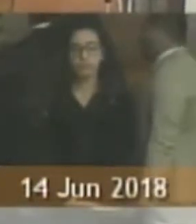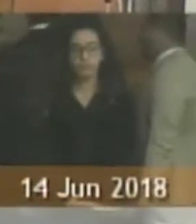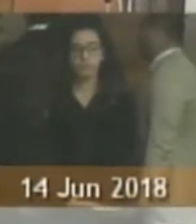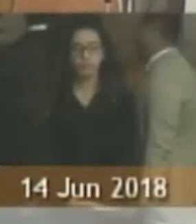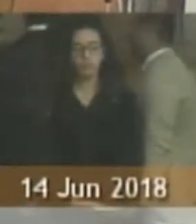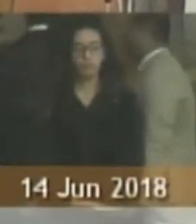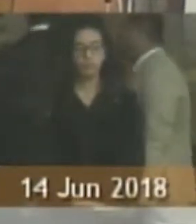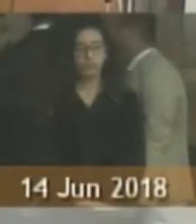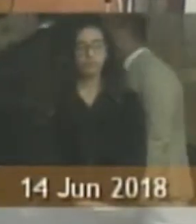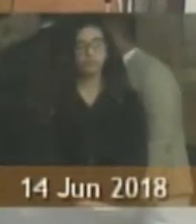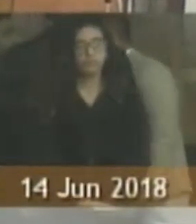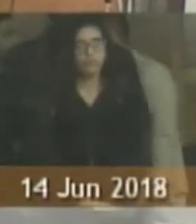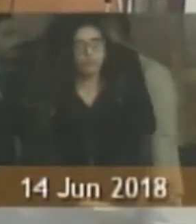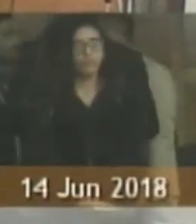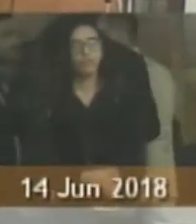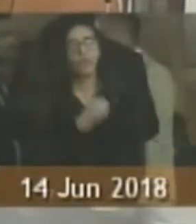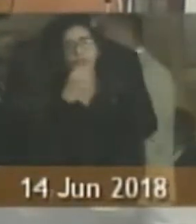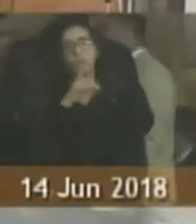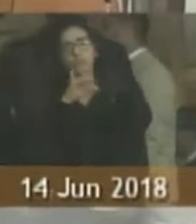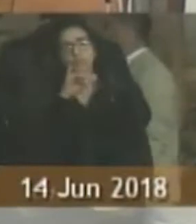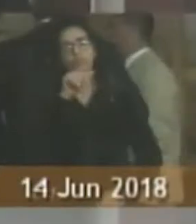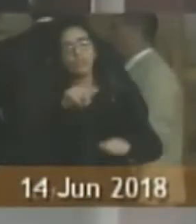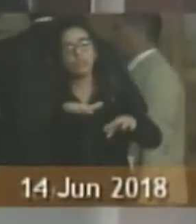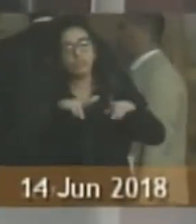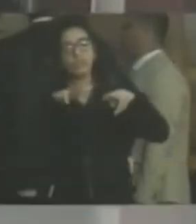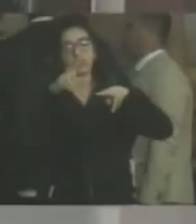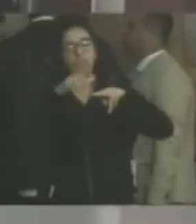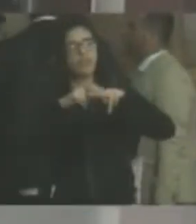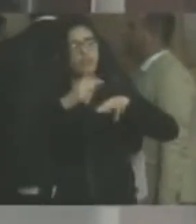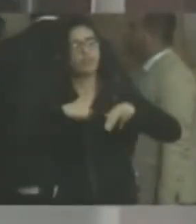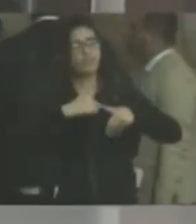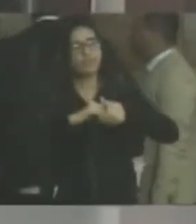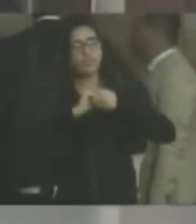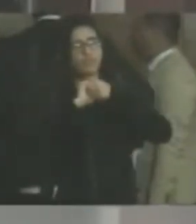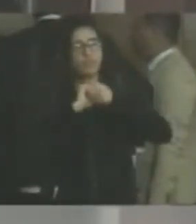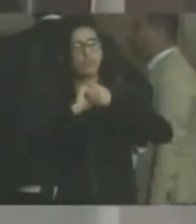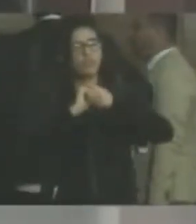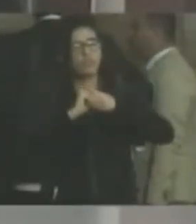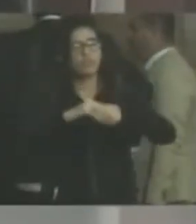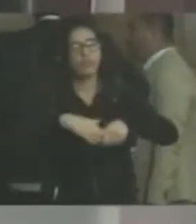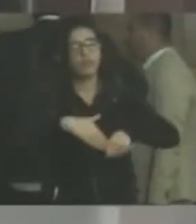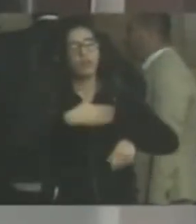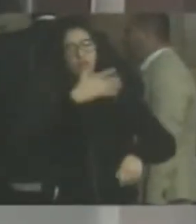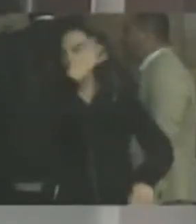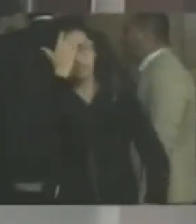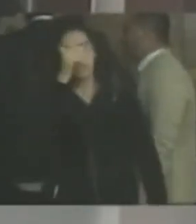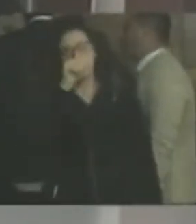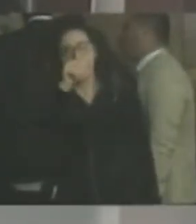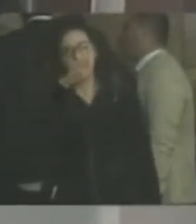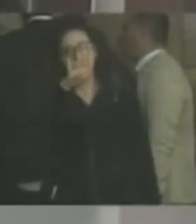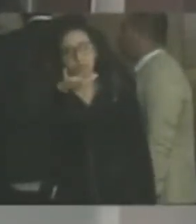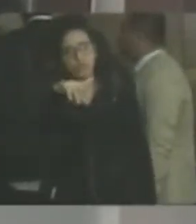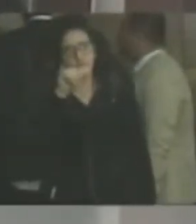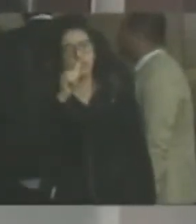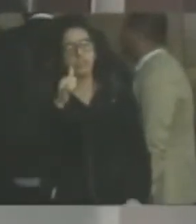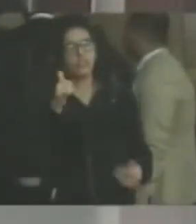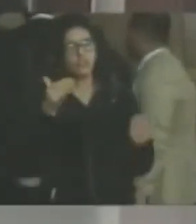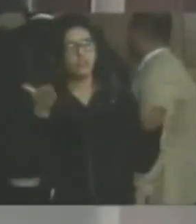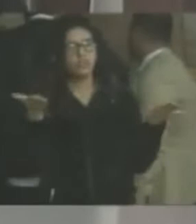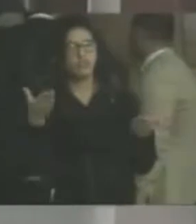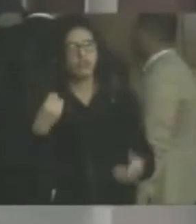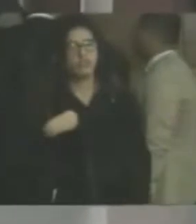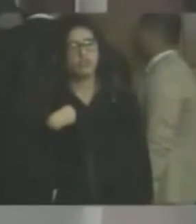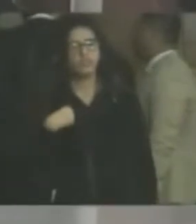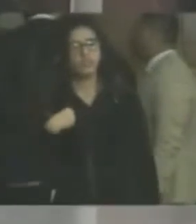Bom dia a todos aqui no plenário, saudar aqui a comunidade do Bracuí, que está aqui presente, da